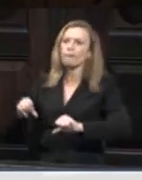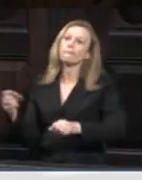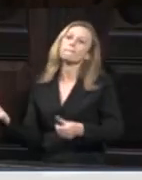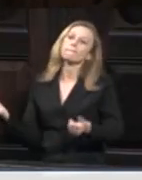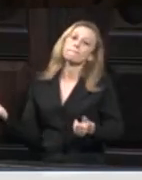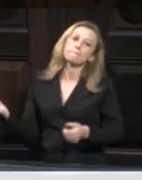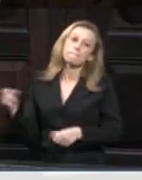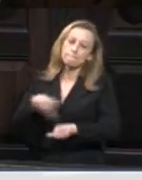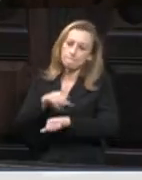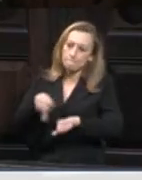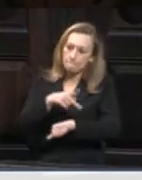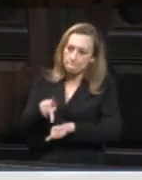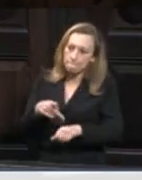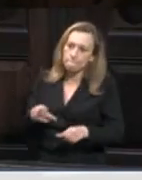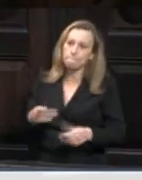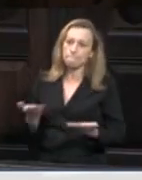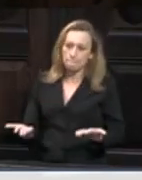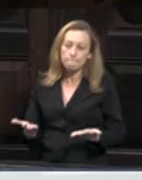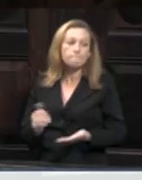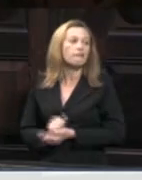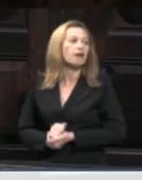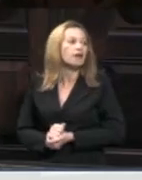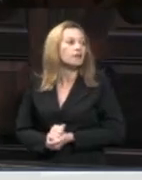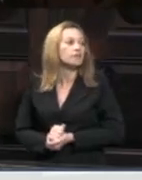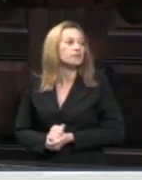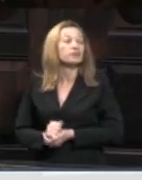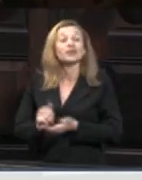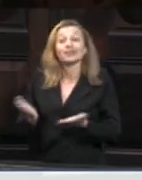buraco, infelizmente,